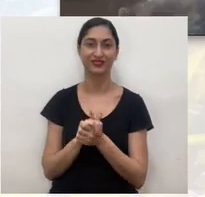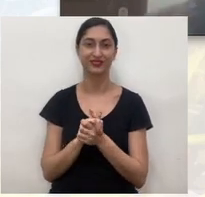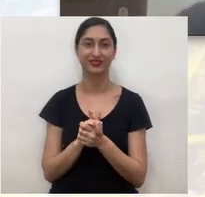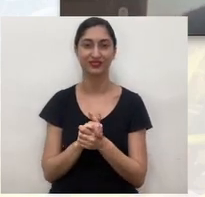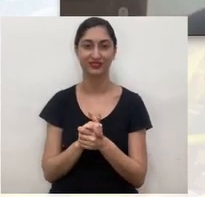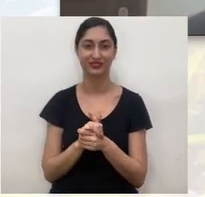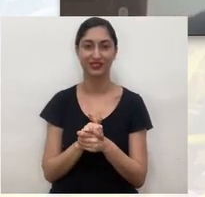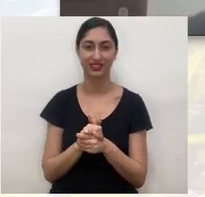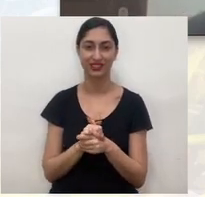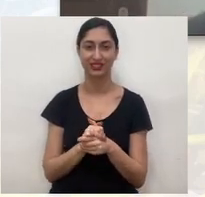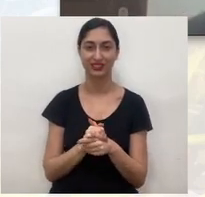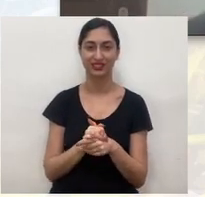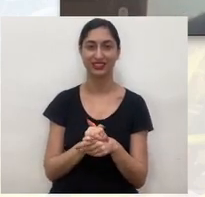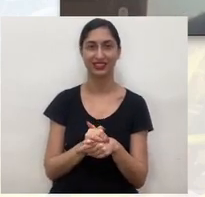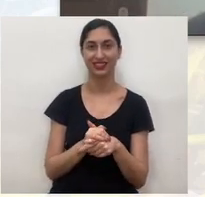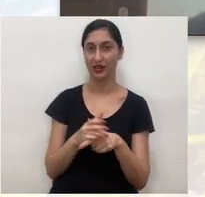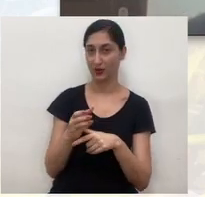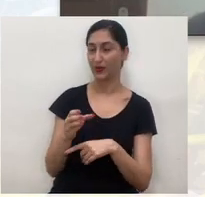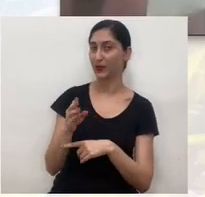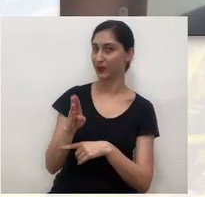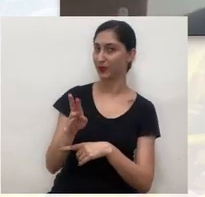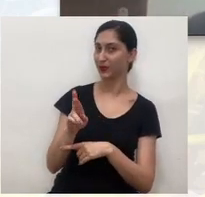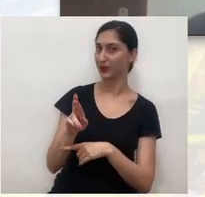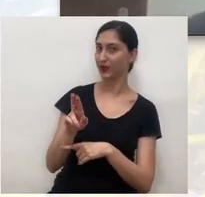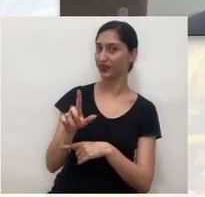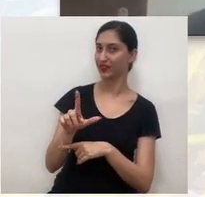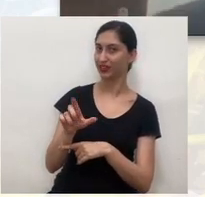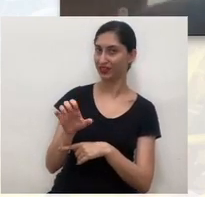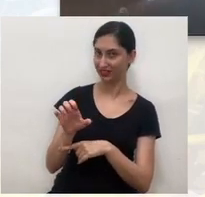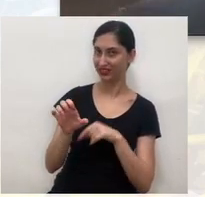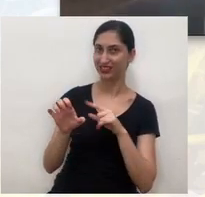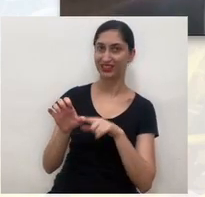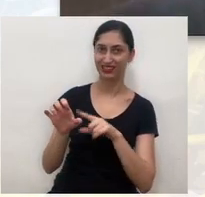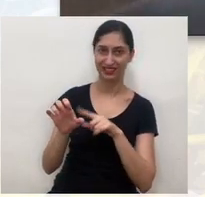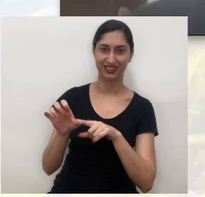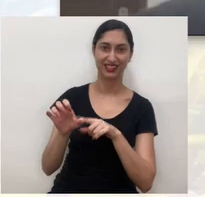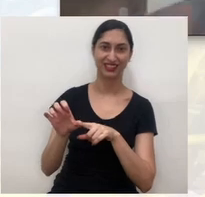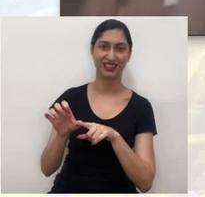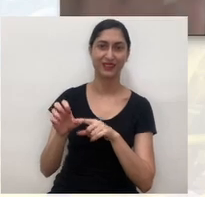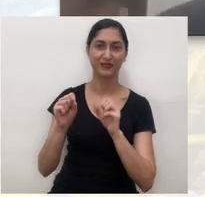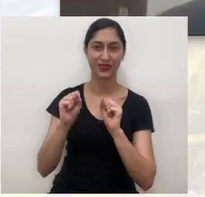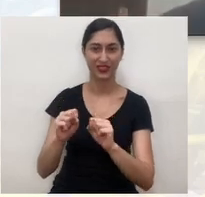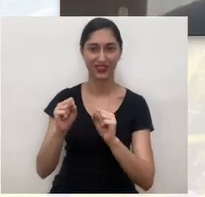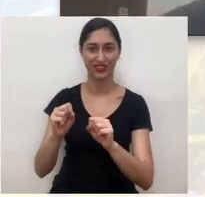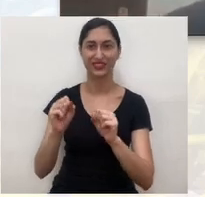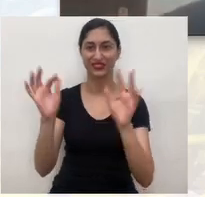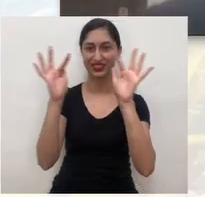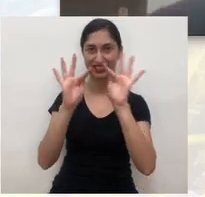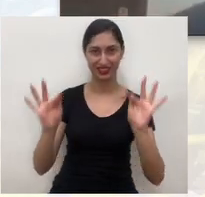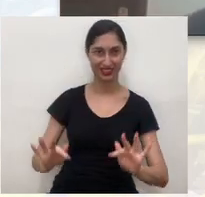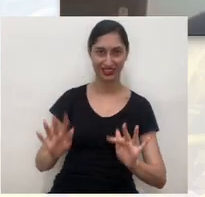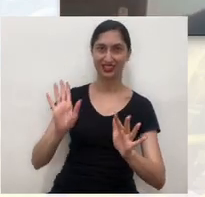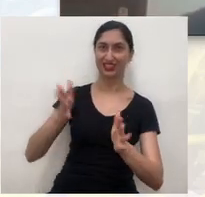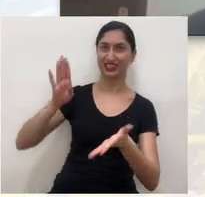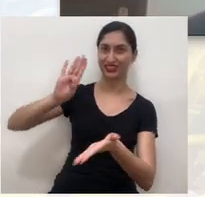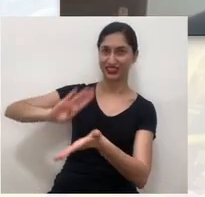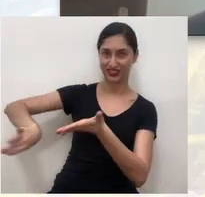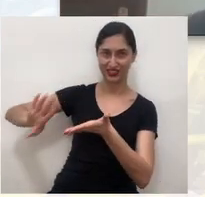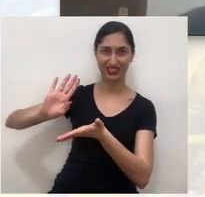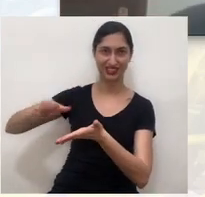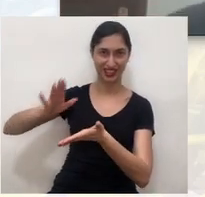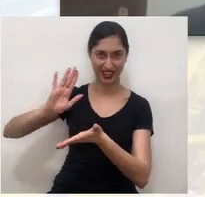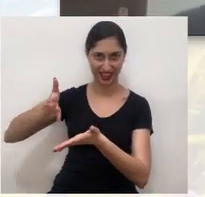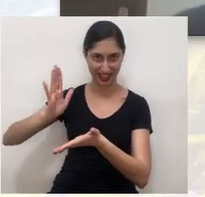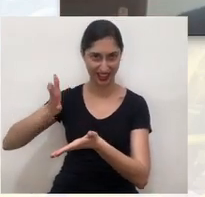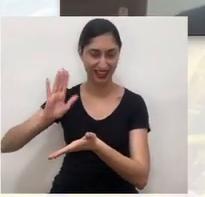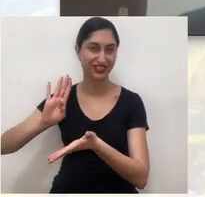Burle Marx, onde quer que esteja, fique consolado que o cactus foi removido. Ele não está lá mais atrapalhando a Ele